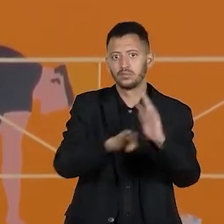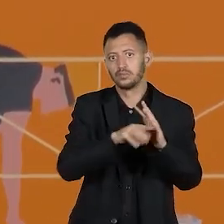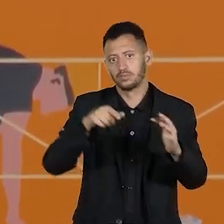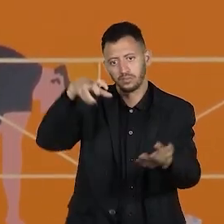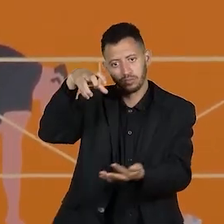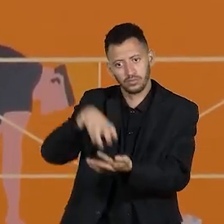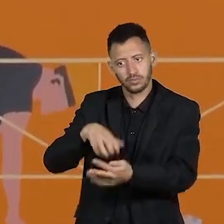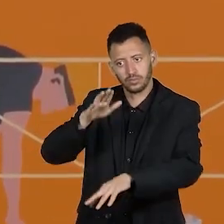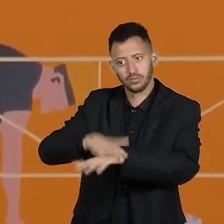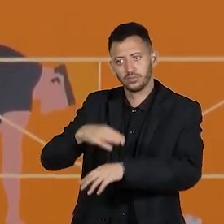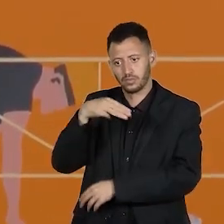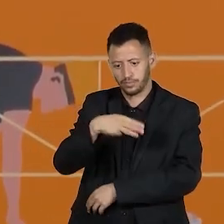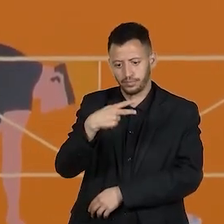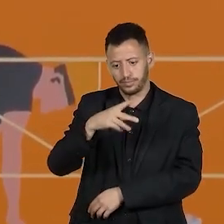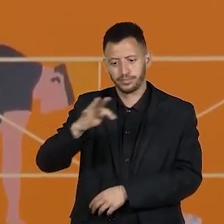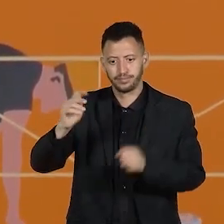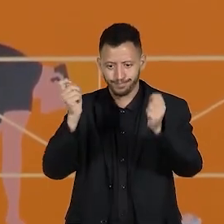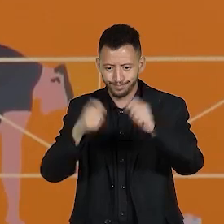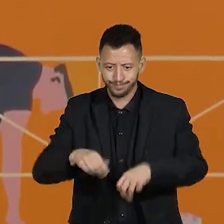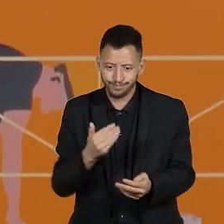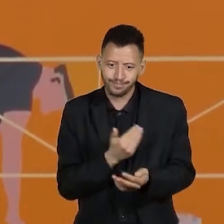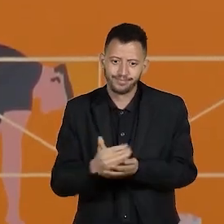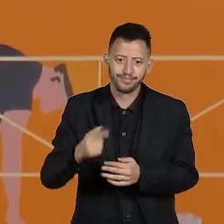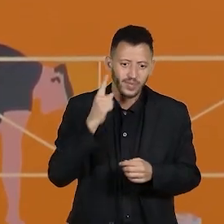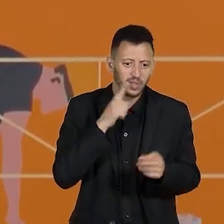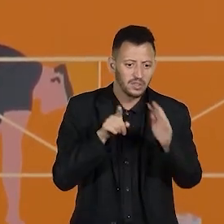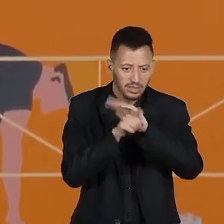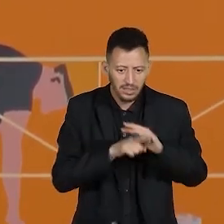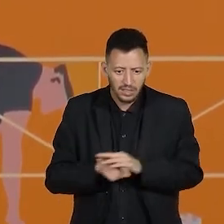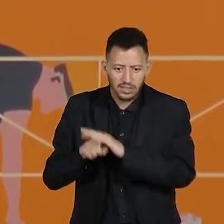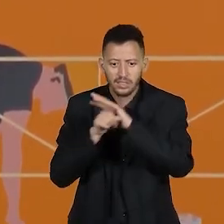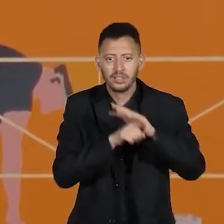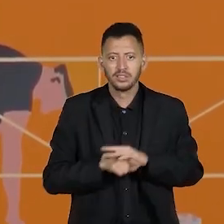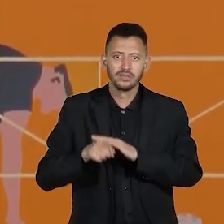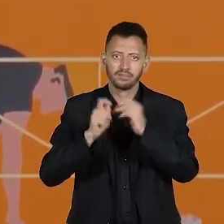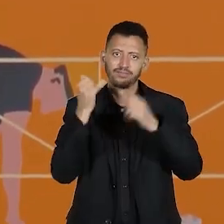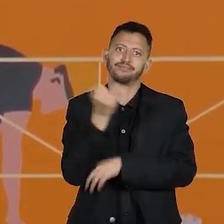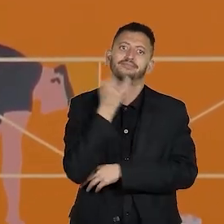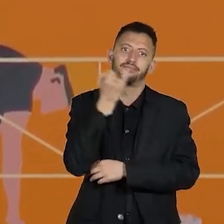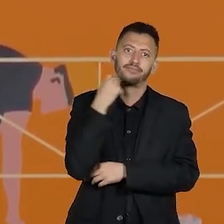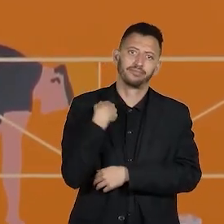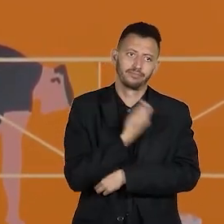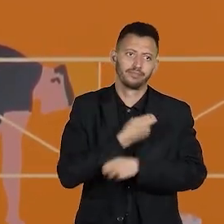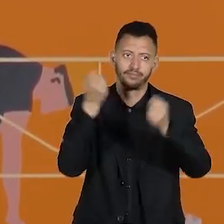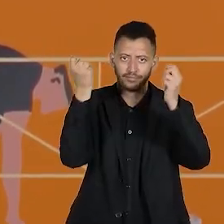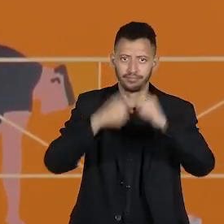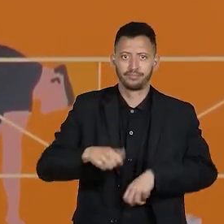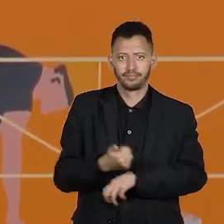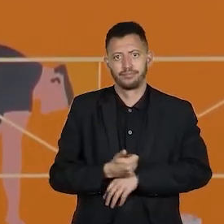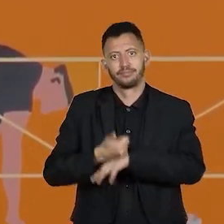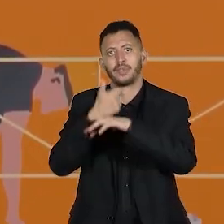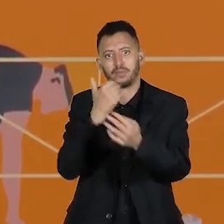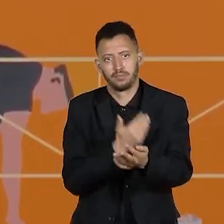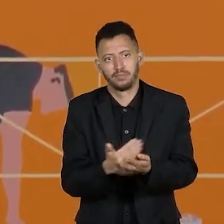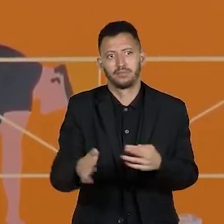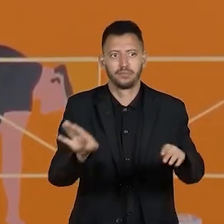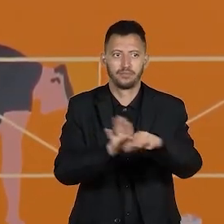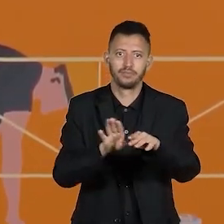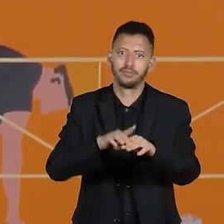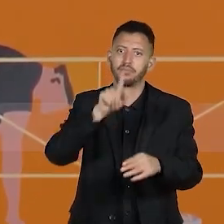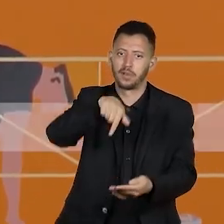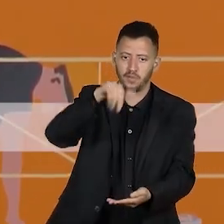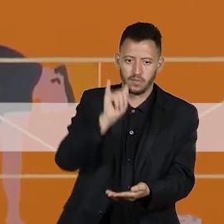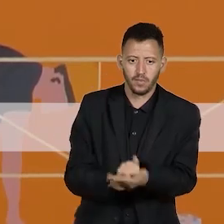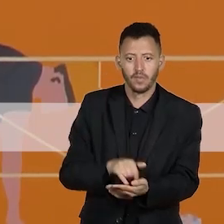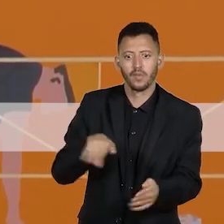denúncia chegue a membro do MPT, possam se iniciar as diligências investigatórias, é importante para que se possa dar um melhor